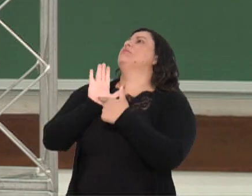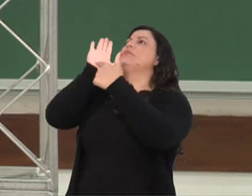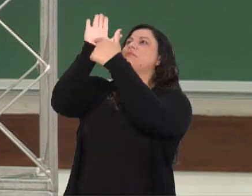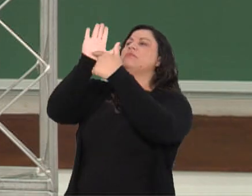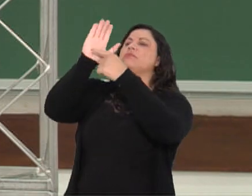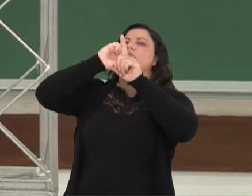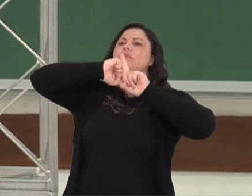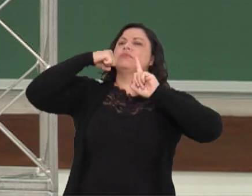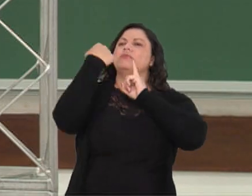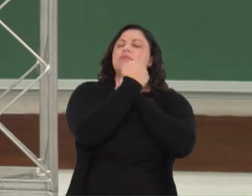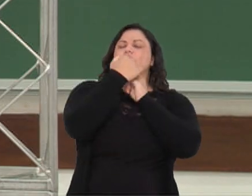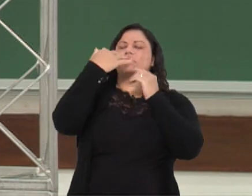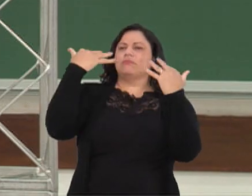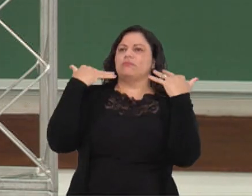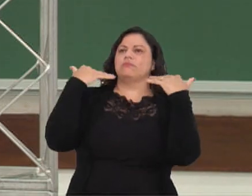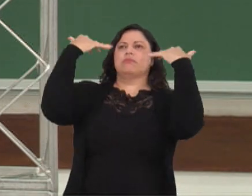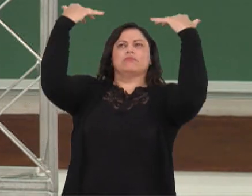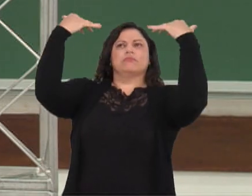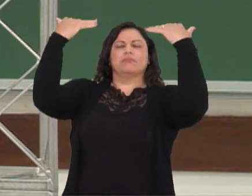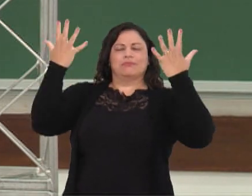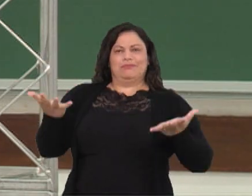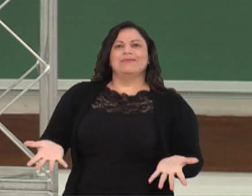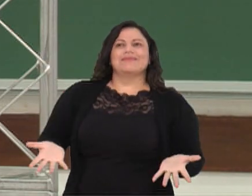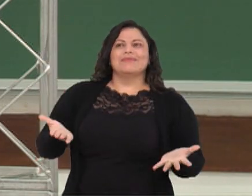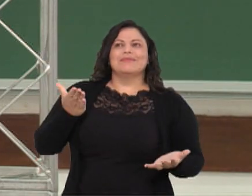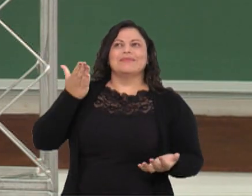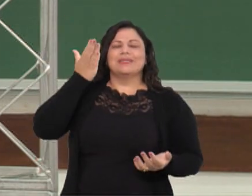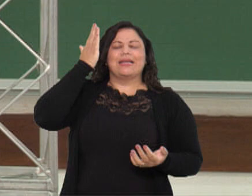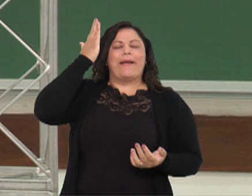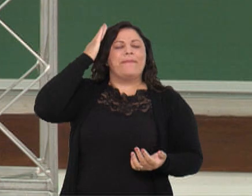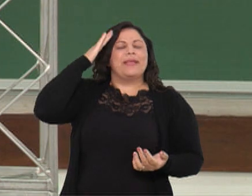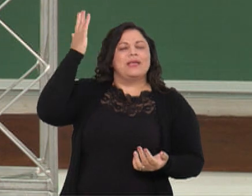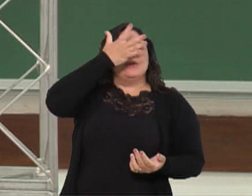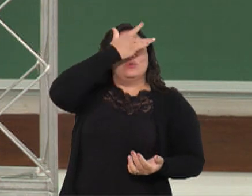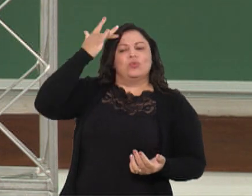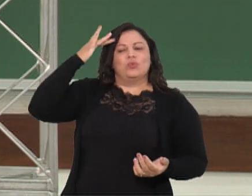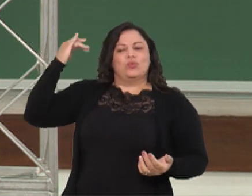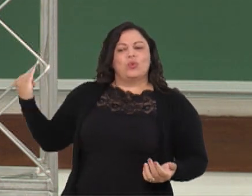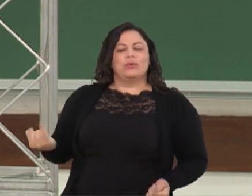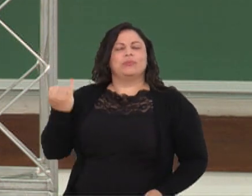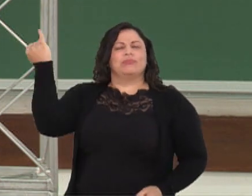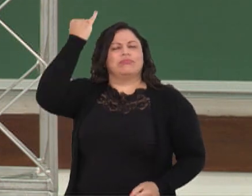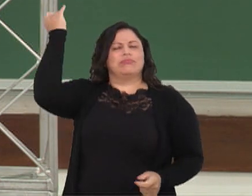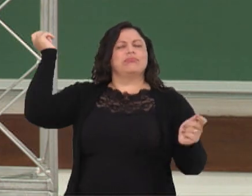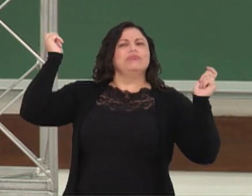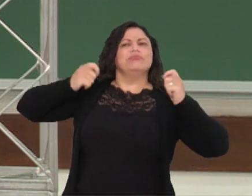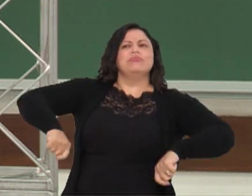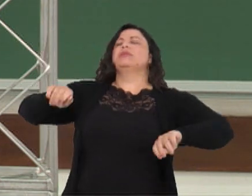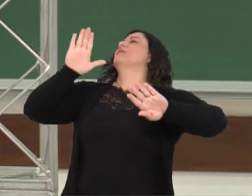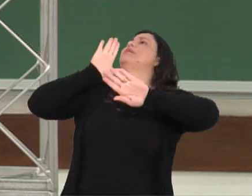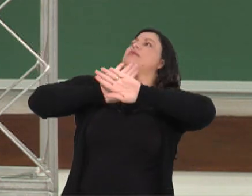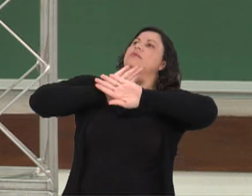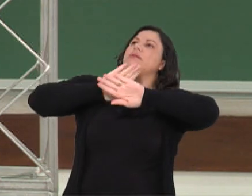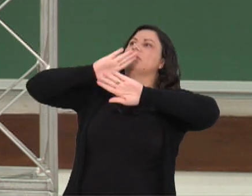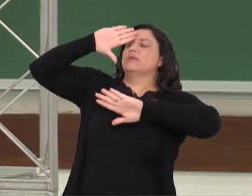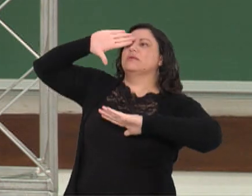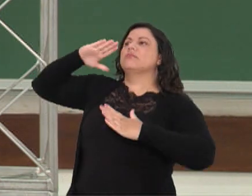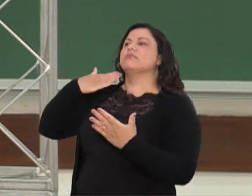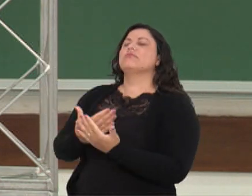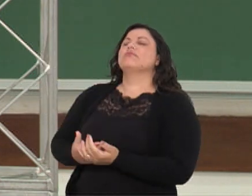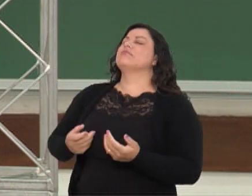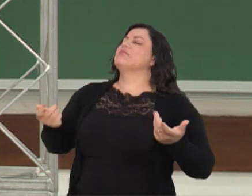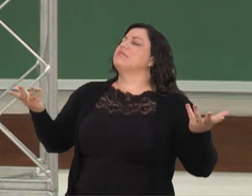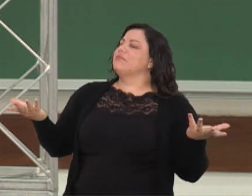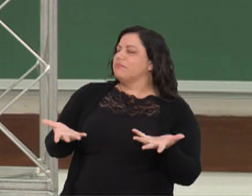mais importante. Então, a ideologia leva a esse tipo de crença.